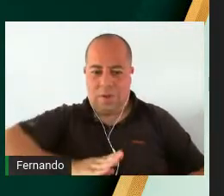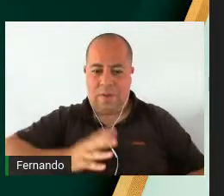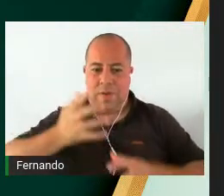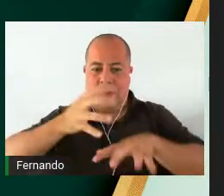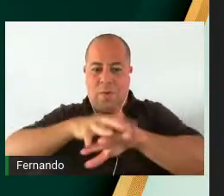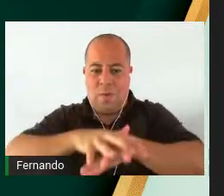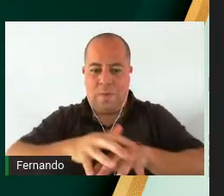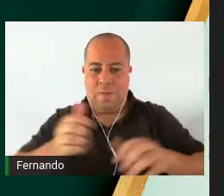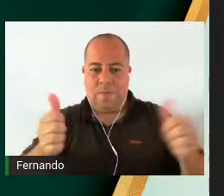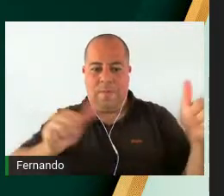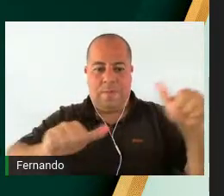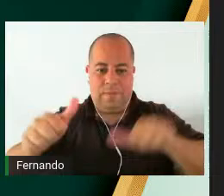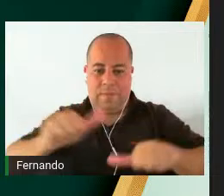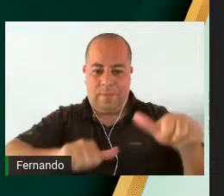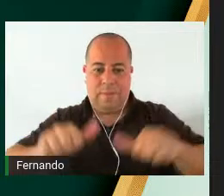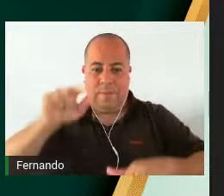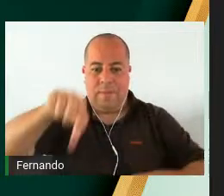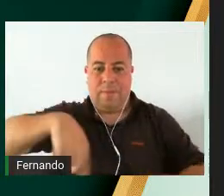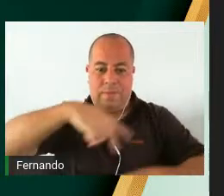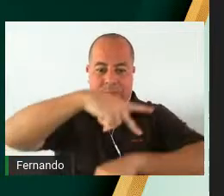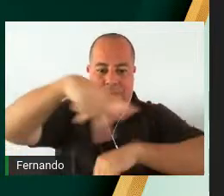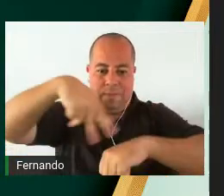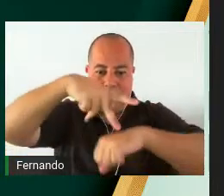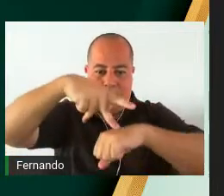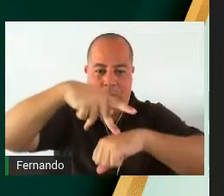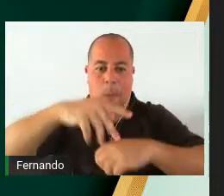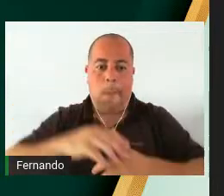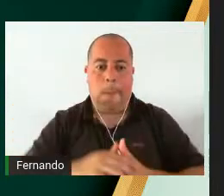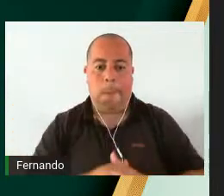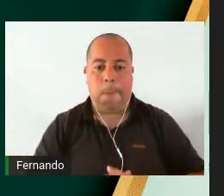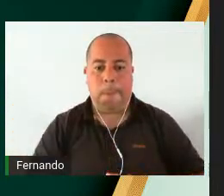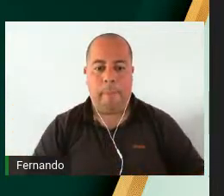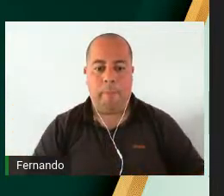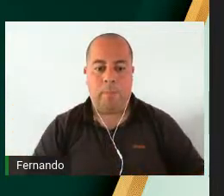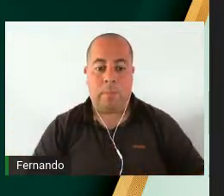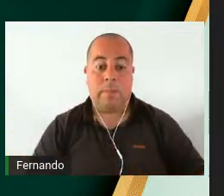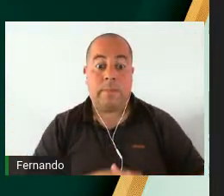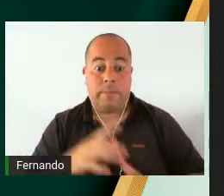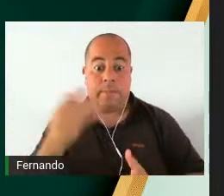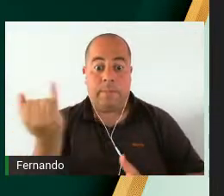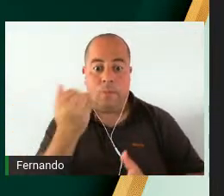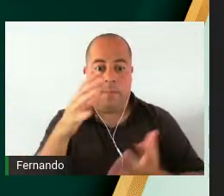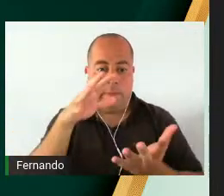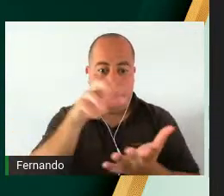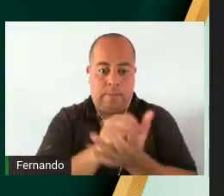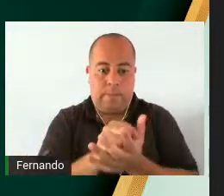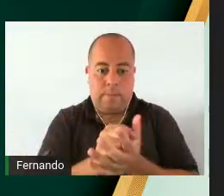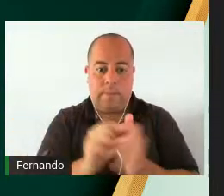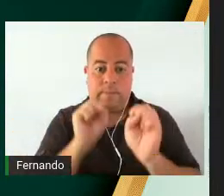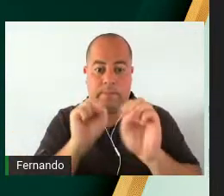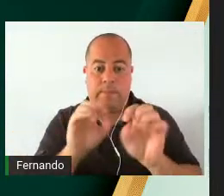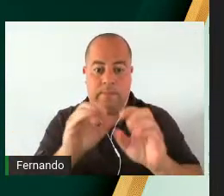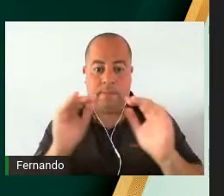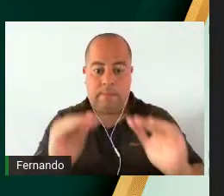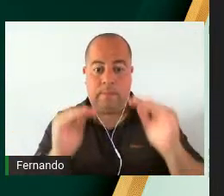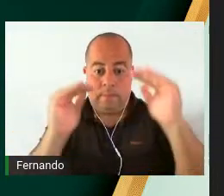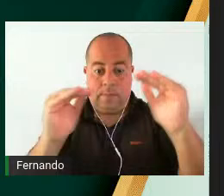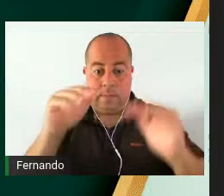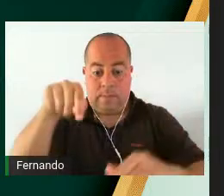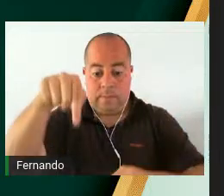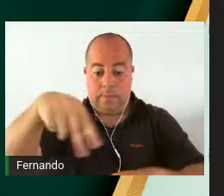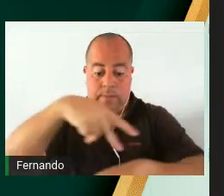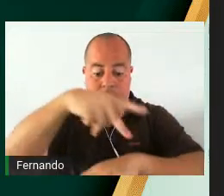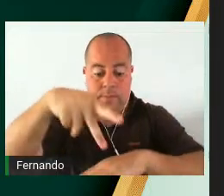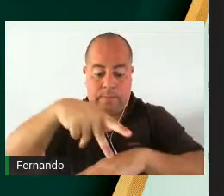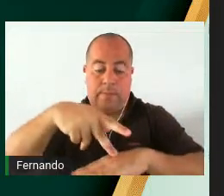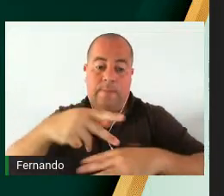inclusiva e de qualidade em nosso país. Cumpre registrar que a educação superior em nosso país